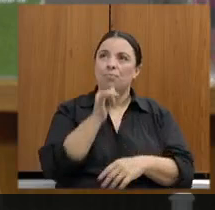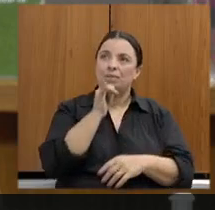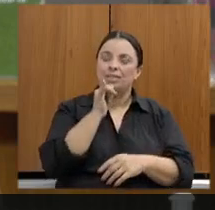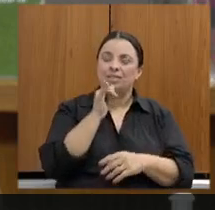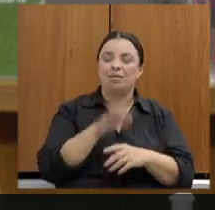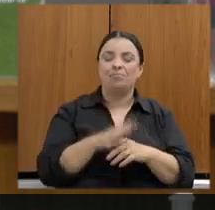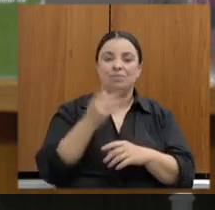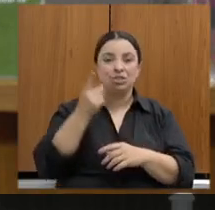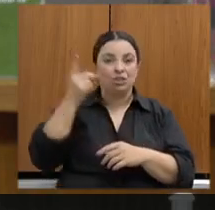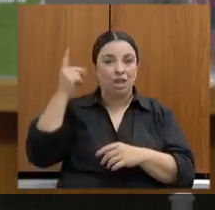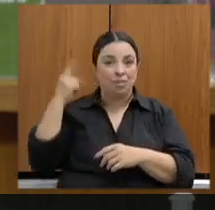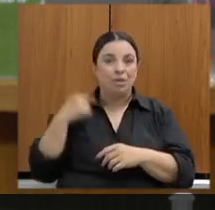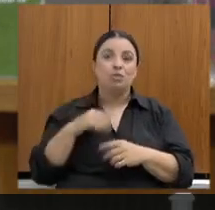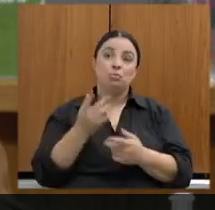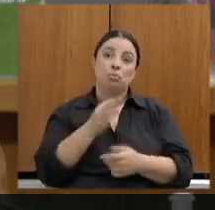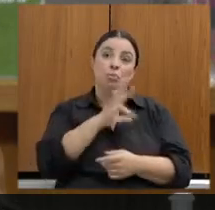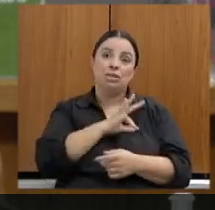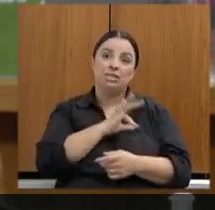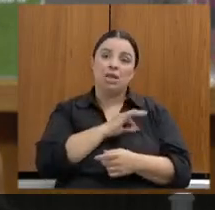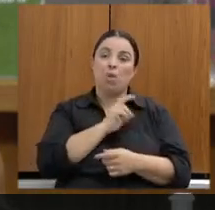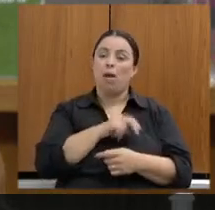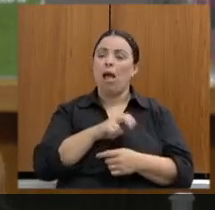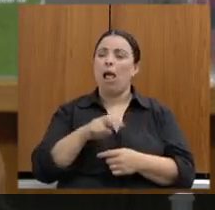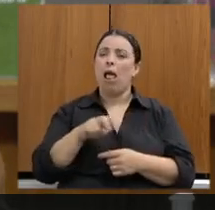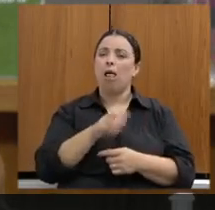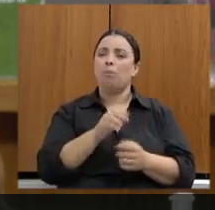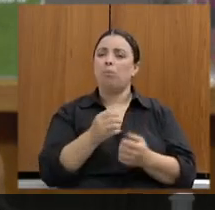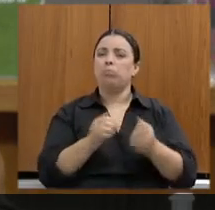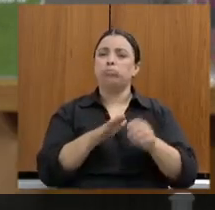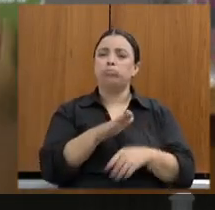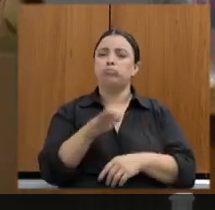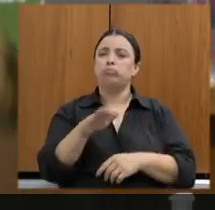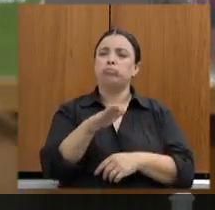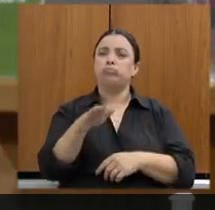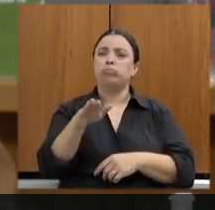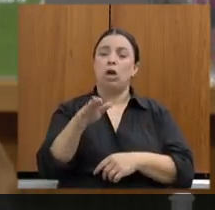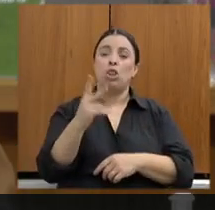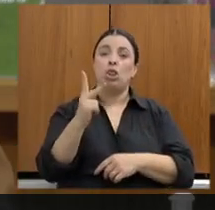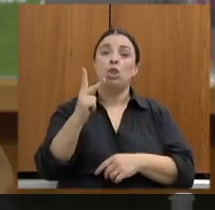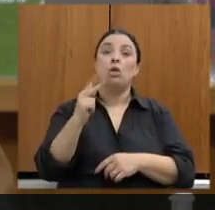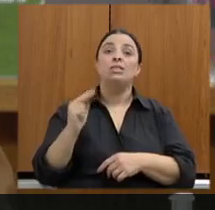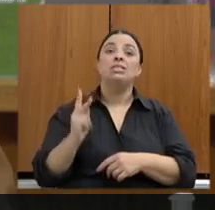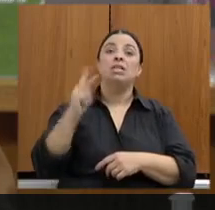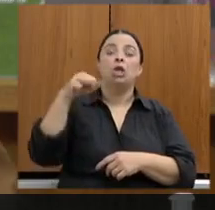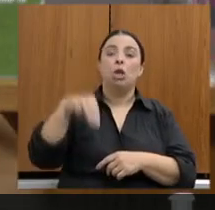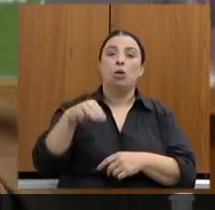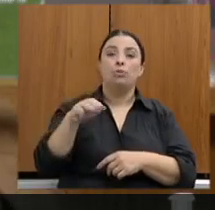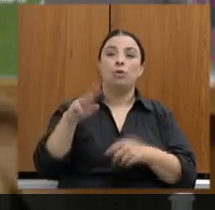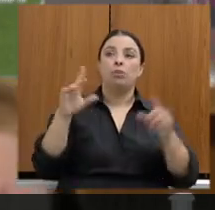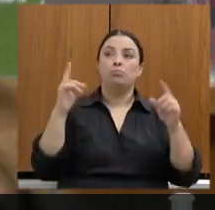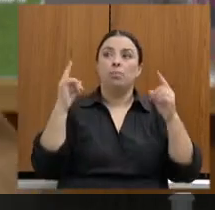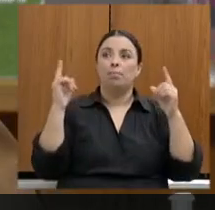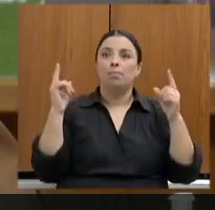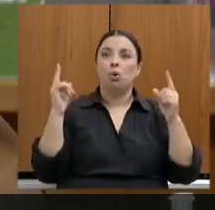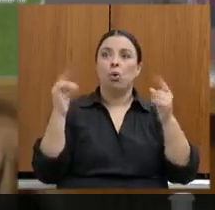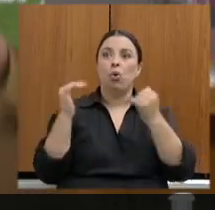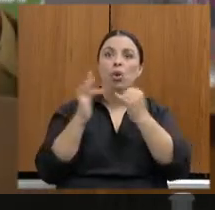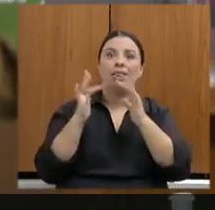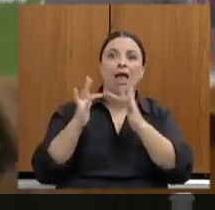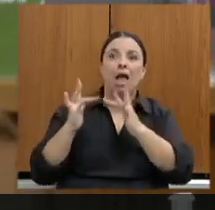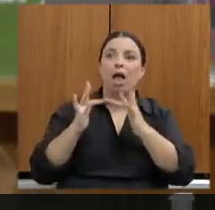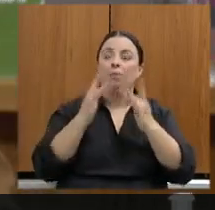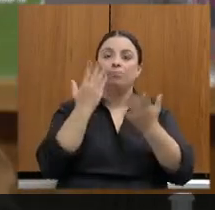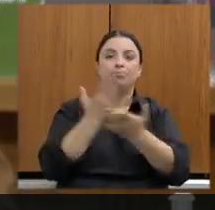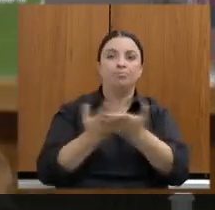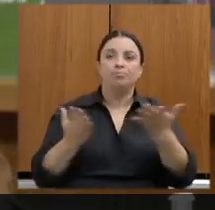lá de Alagoas senhor andava 2 Km que eu não falava com mais ninguém ele tava lá e rumo da da sorte agora não com esse sistema